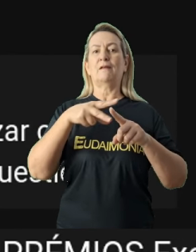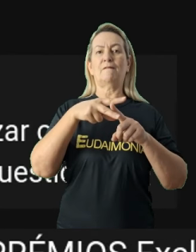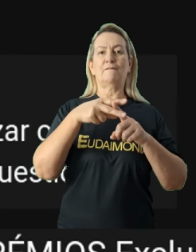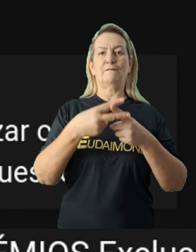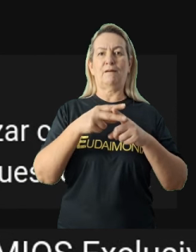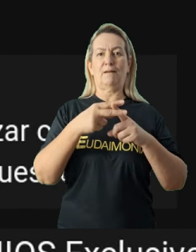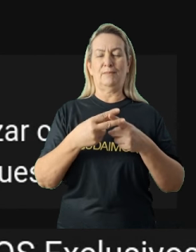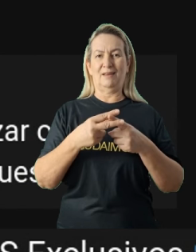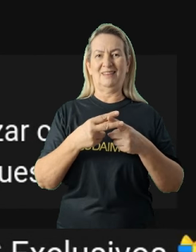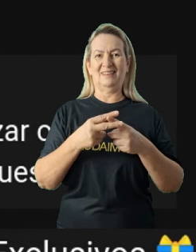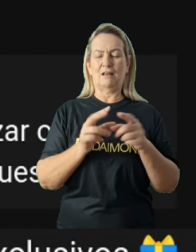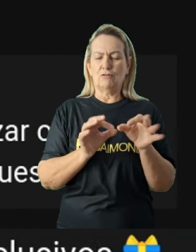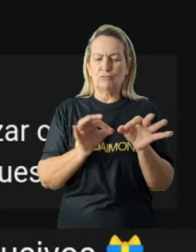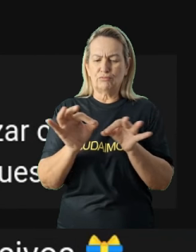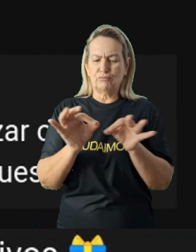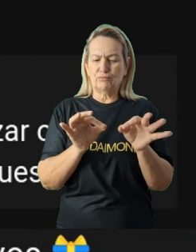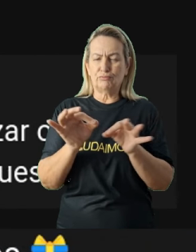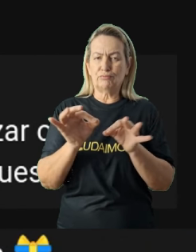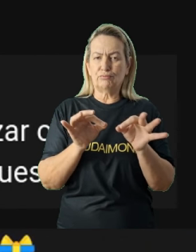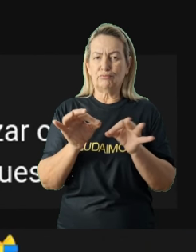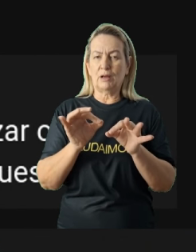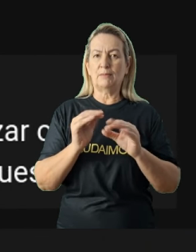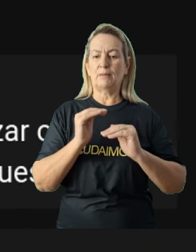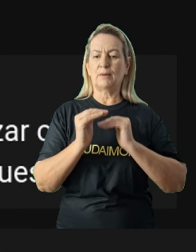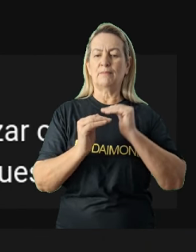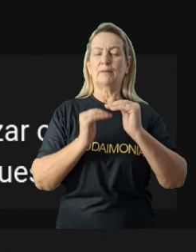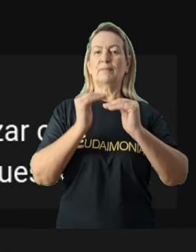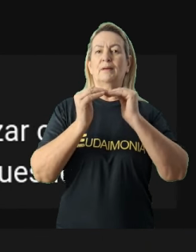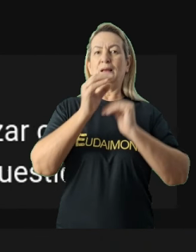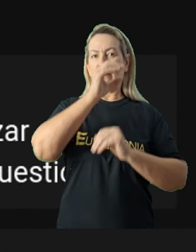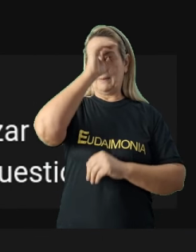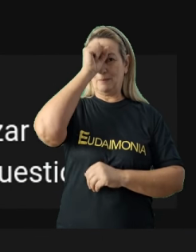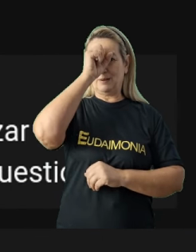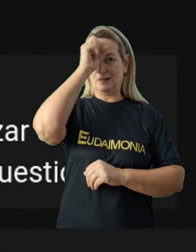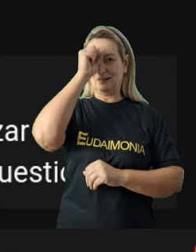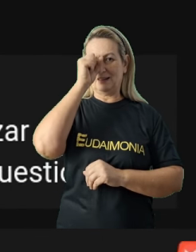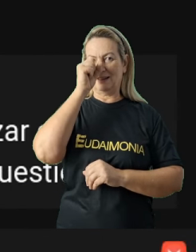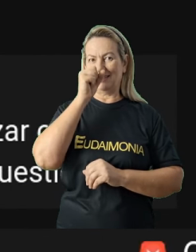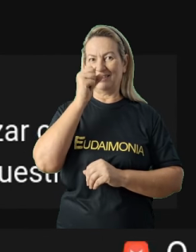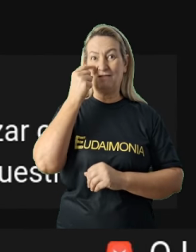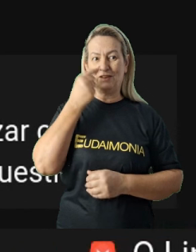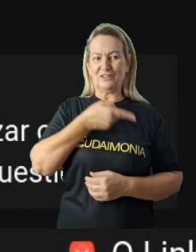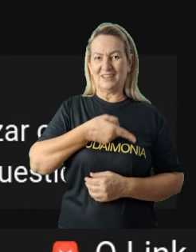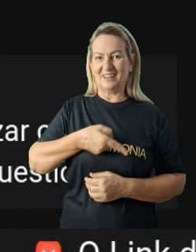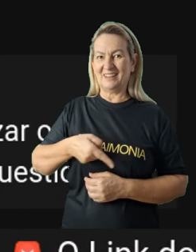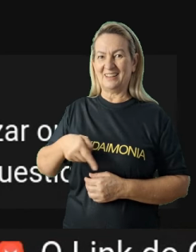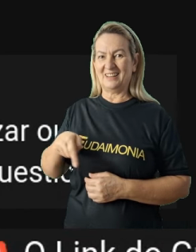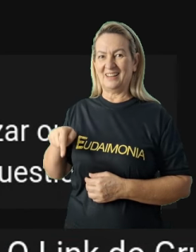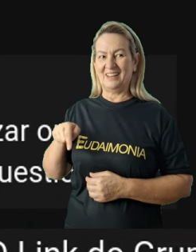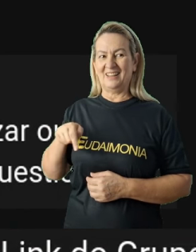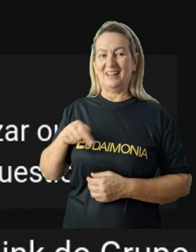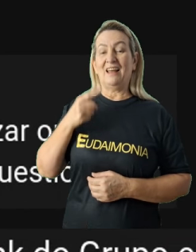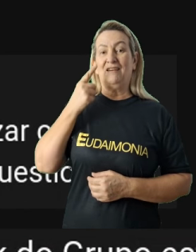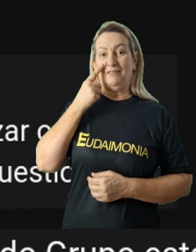outras ferramentas e montar mecanismos para validar o aprendizado, argumentar, apresentar